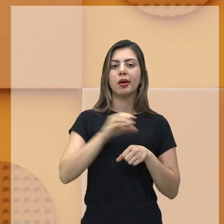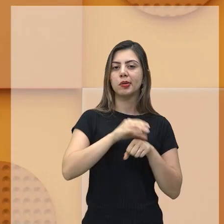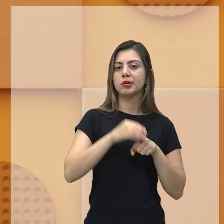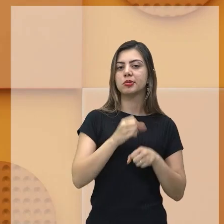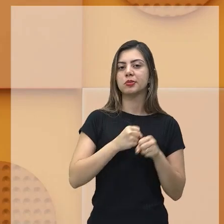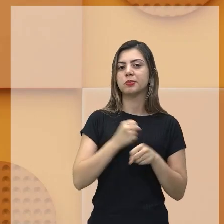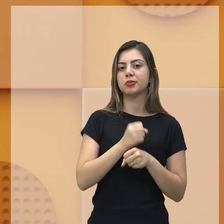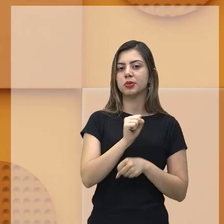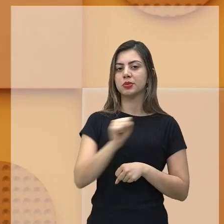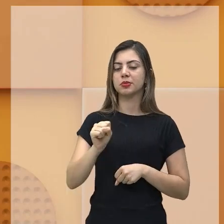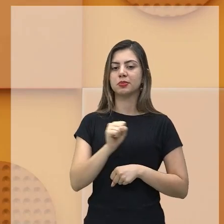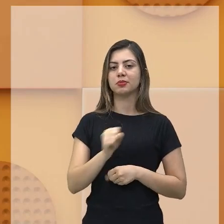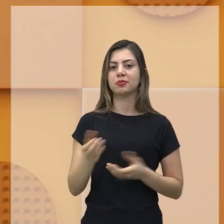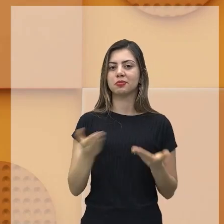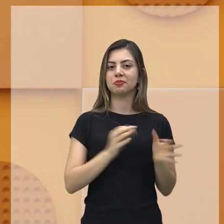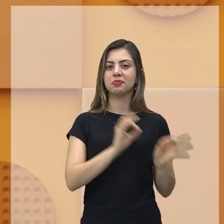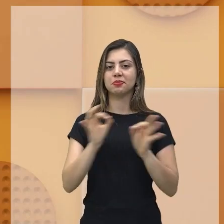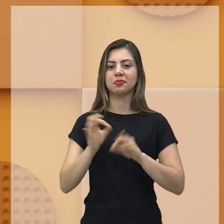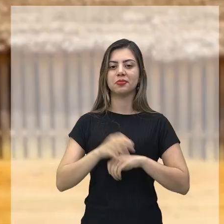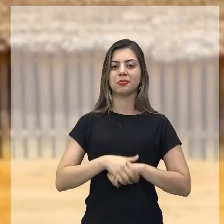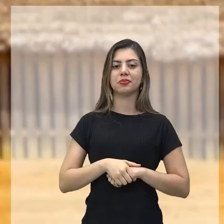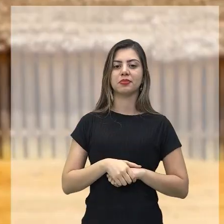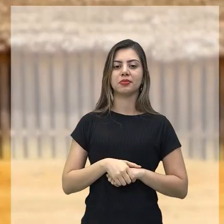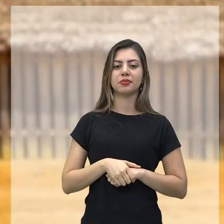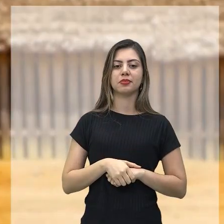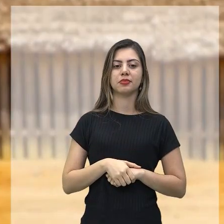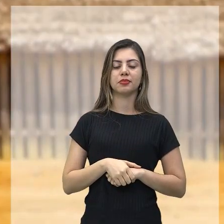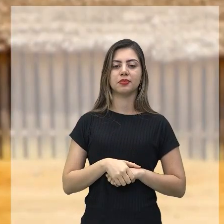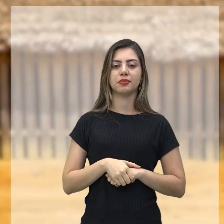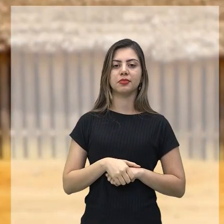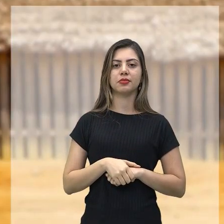de 88. Vamos ao vídeo.